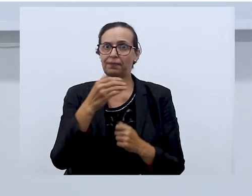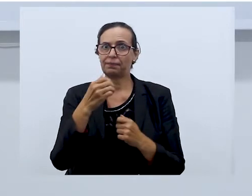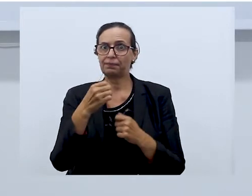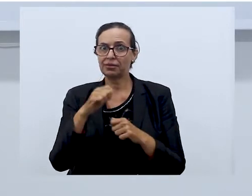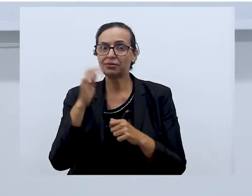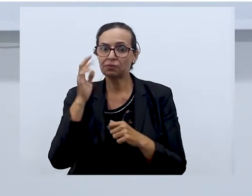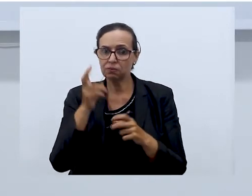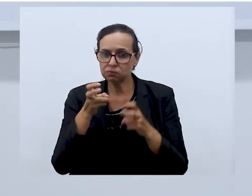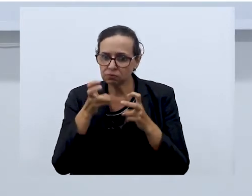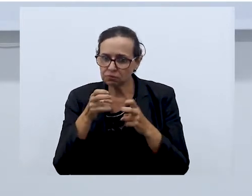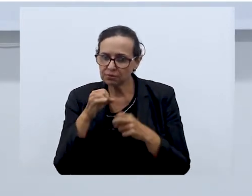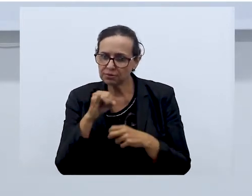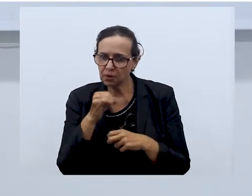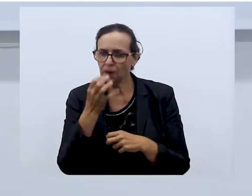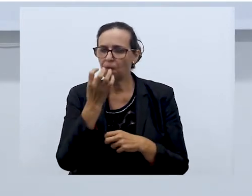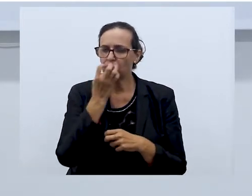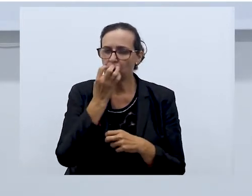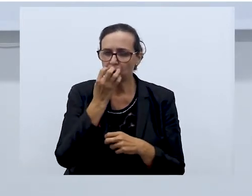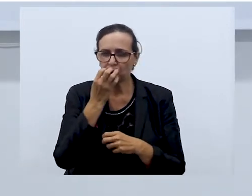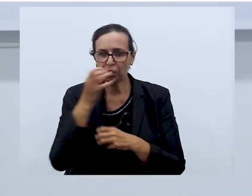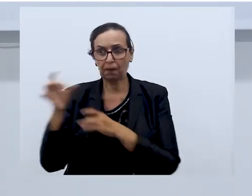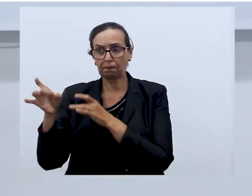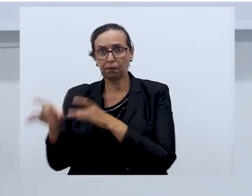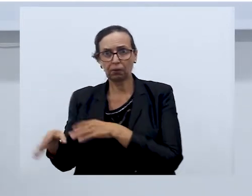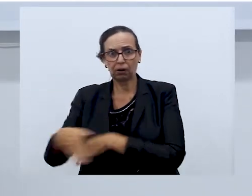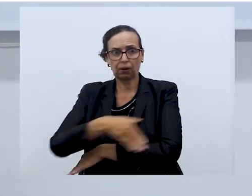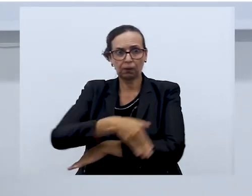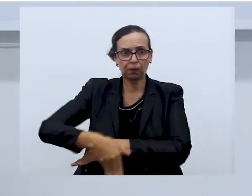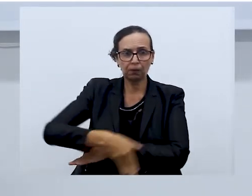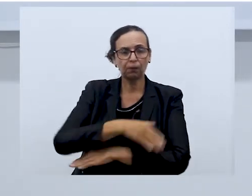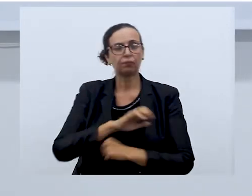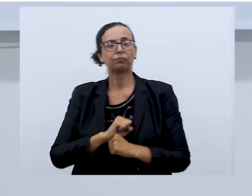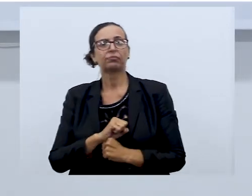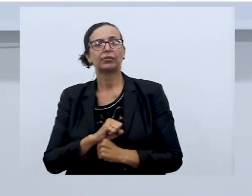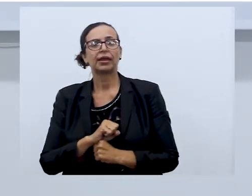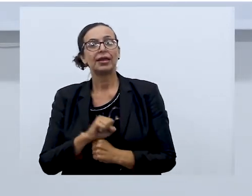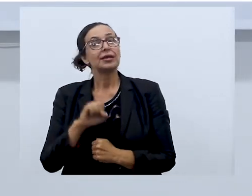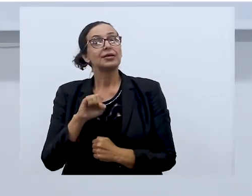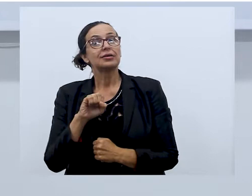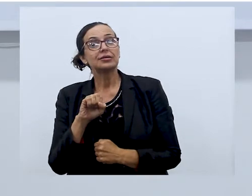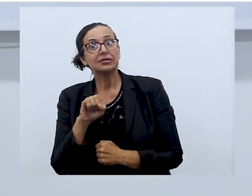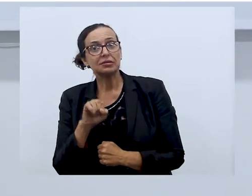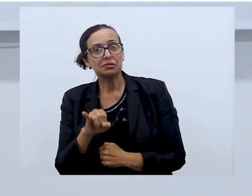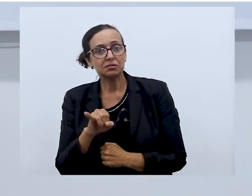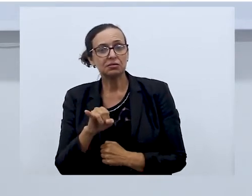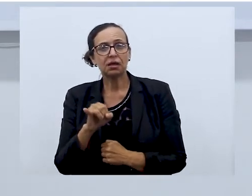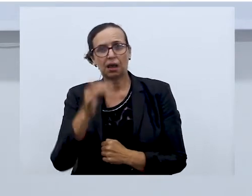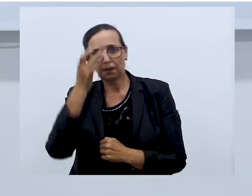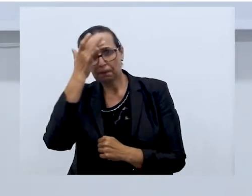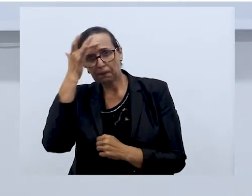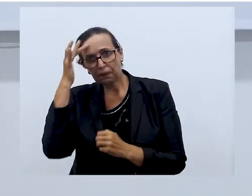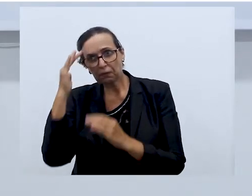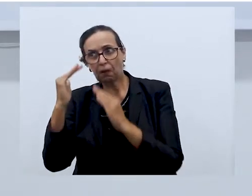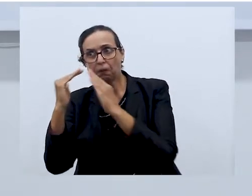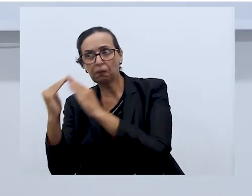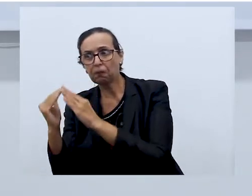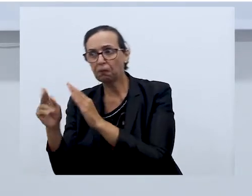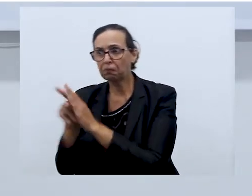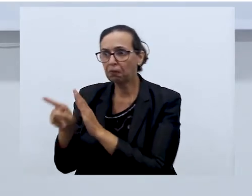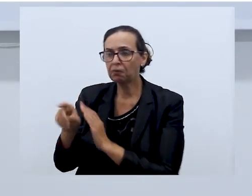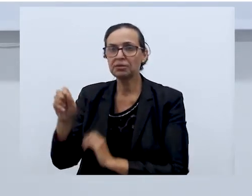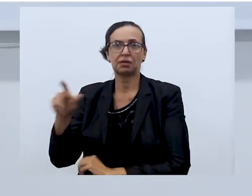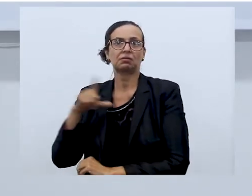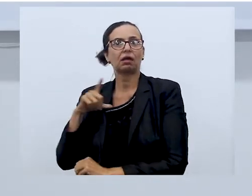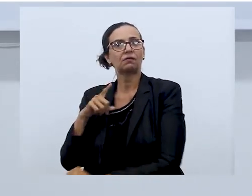é procurar verificar se esse animal tem uma aparência de animal de rua, ou se tem algum dono